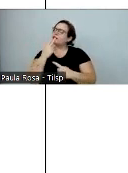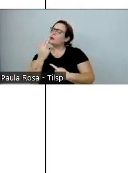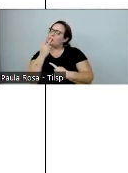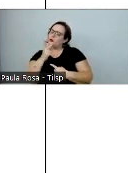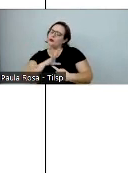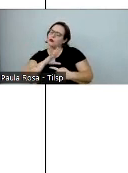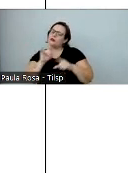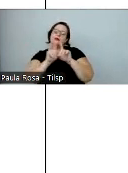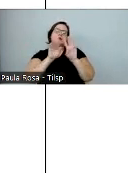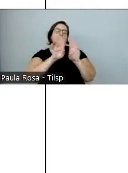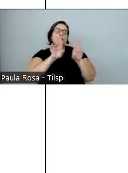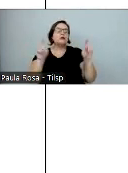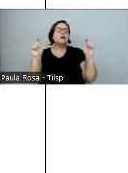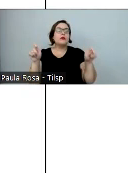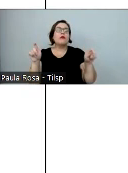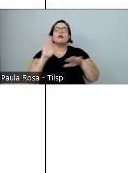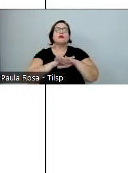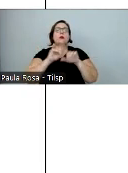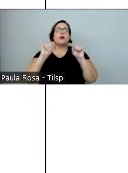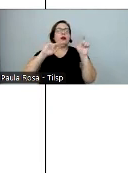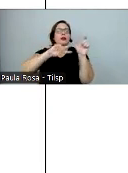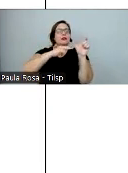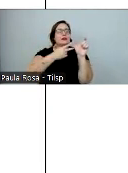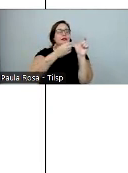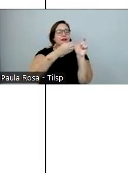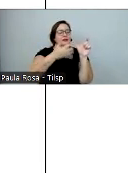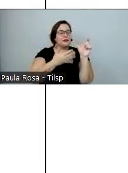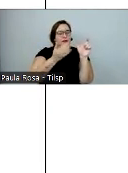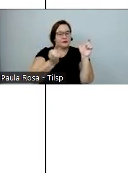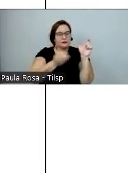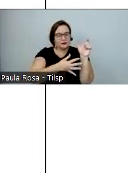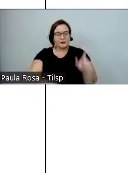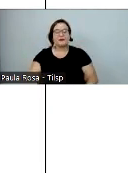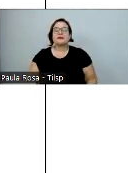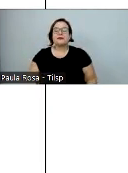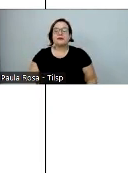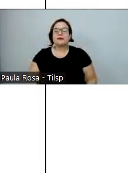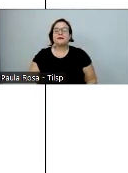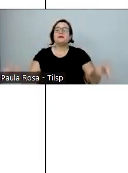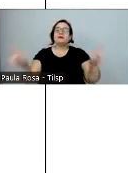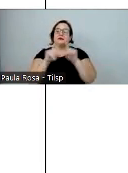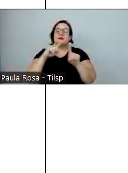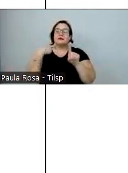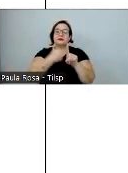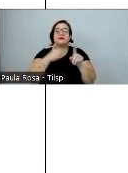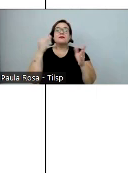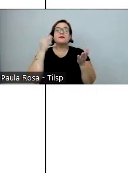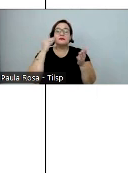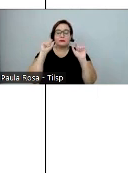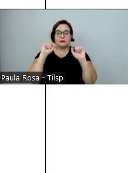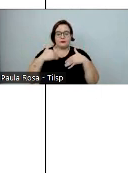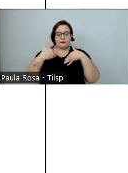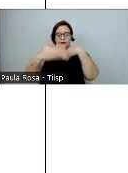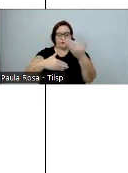museus podem fazer com essa definição e mais ainda assim dizer que a gente tá tentando de centralizar o processo de tradução também